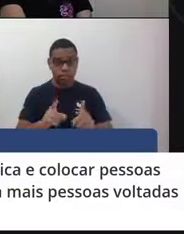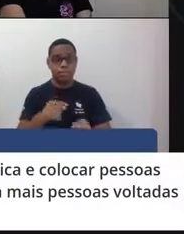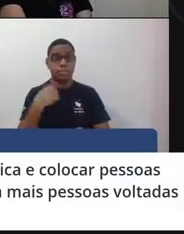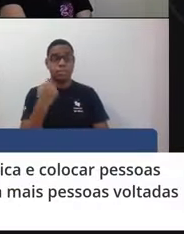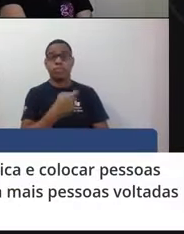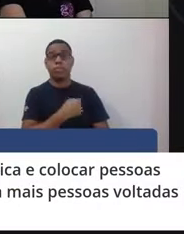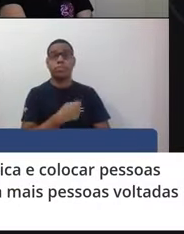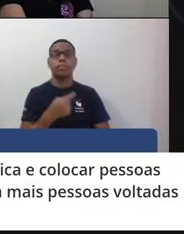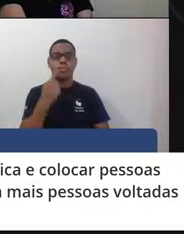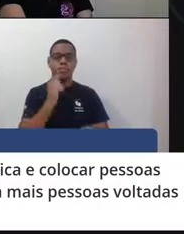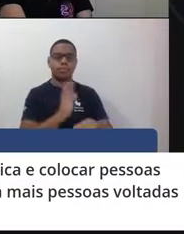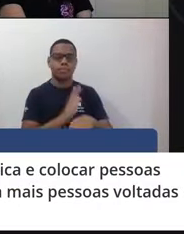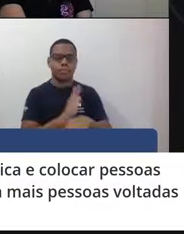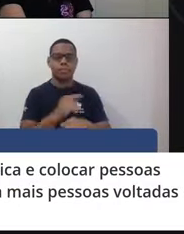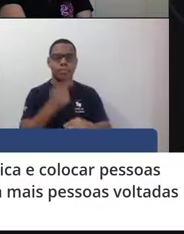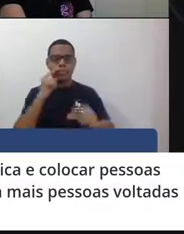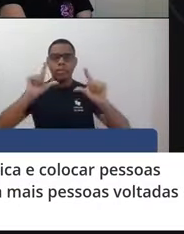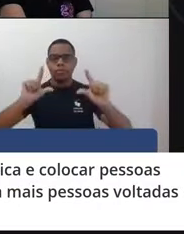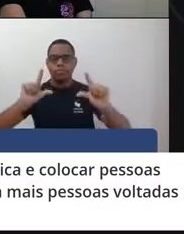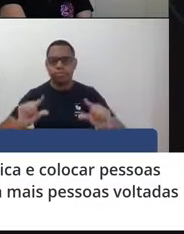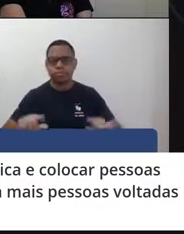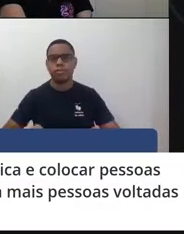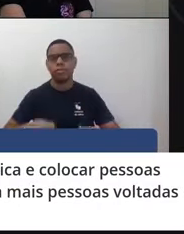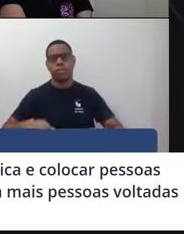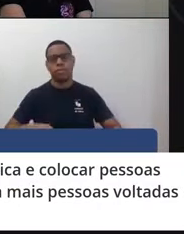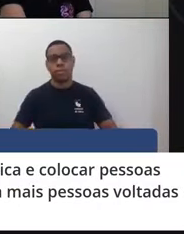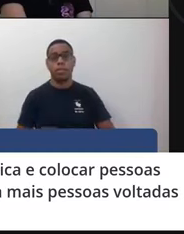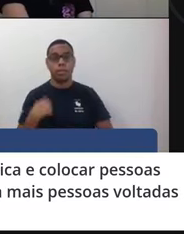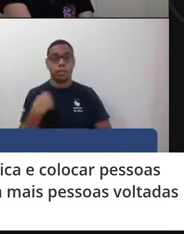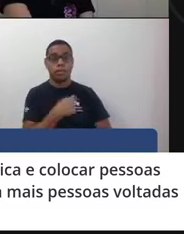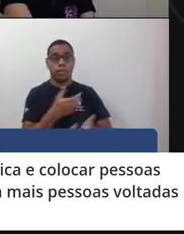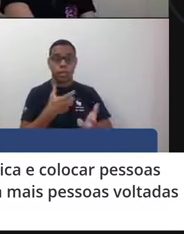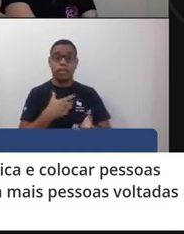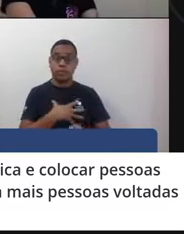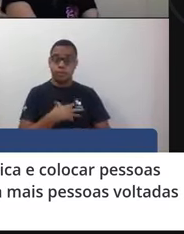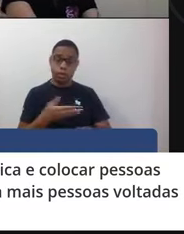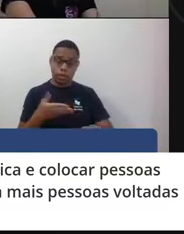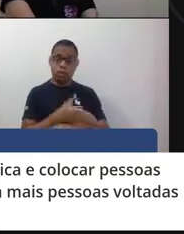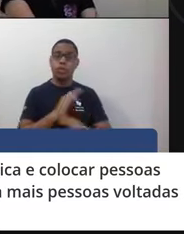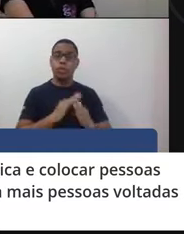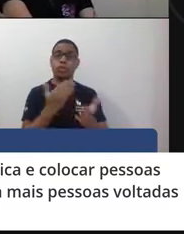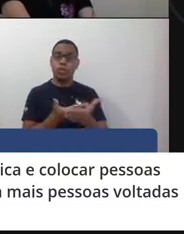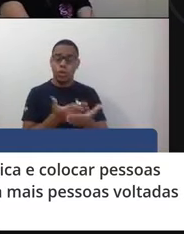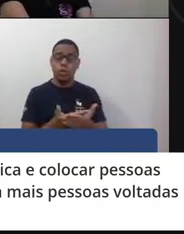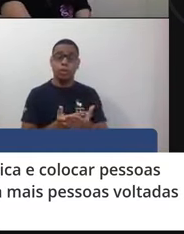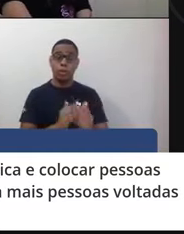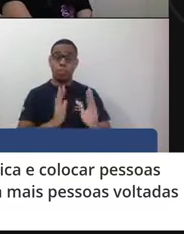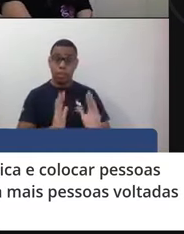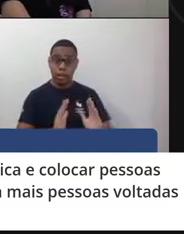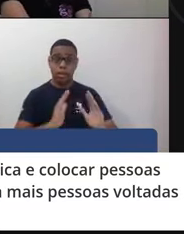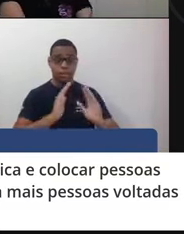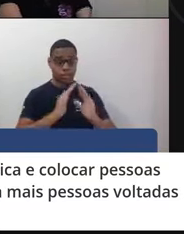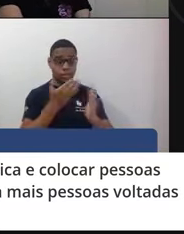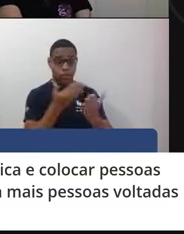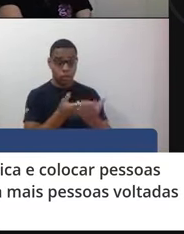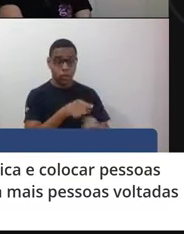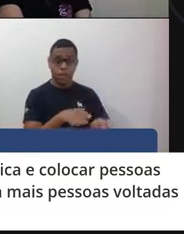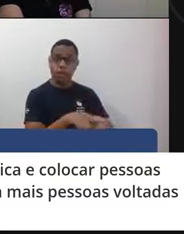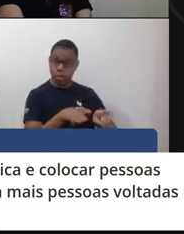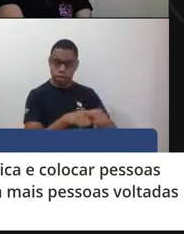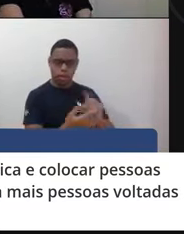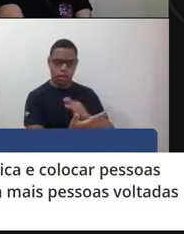que ajude a minimizar essa situação. Nós queremos nossos filhos na escola, mas nós queremos que essa escola nos ajude e